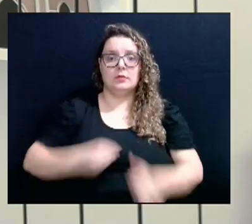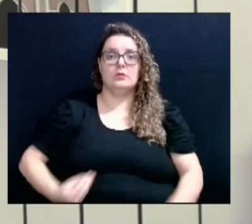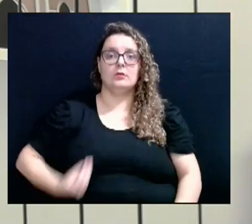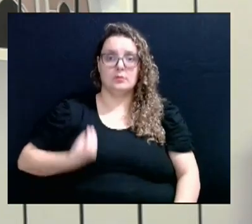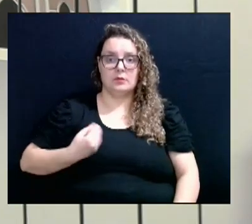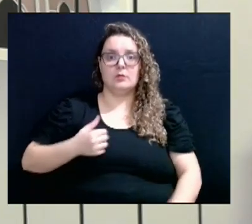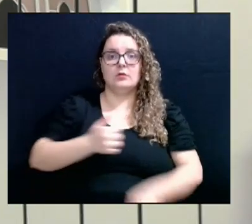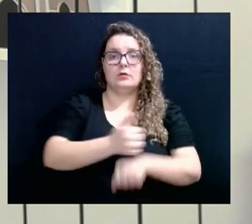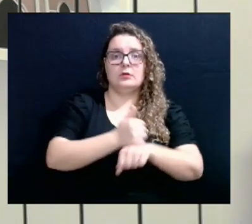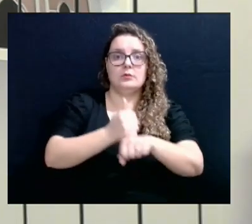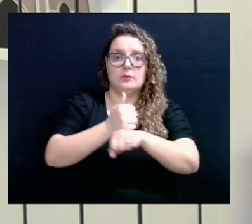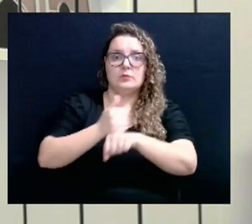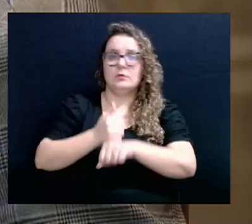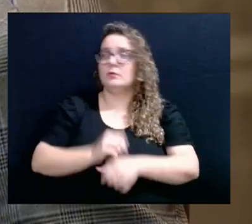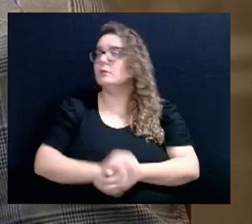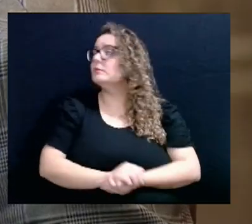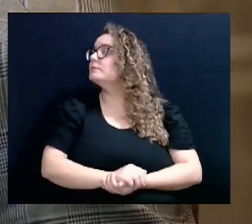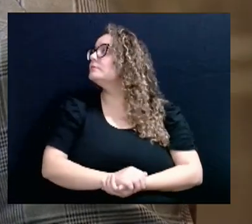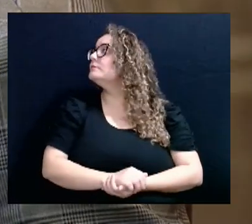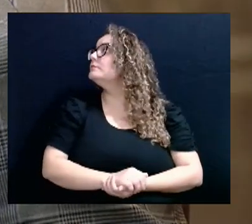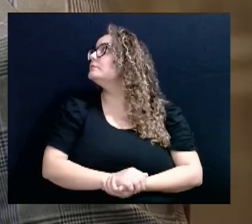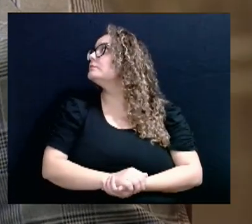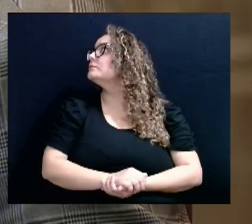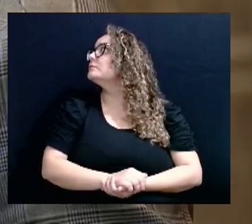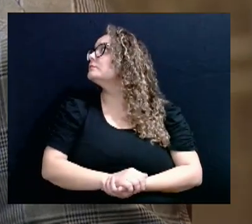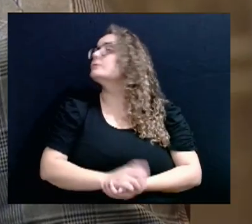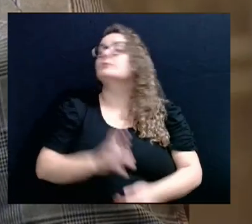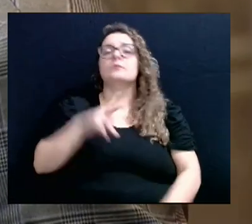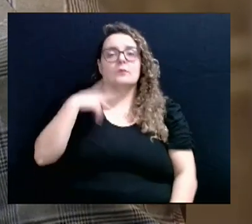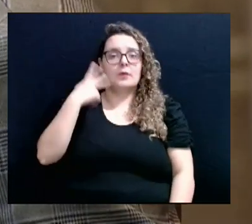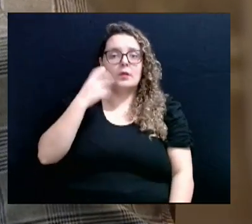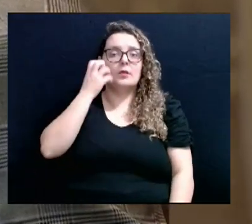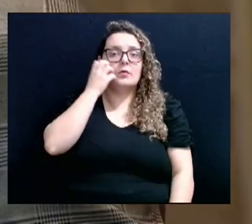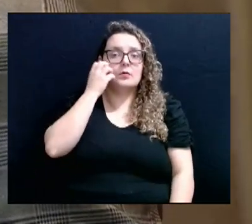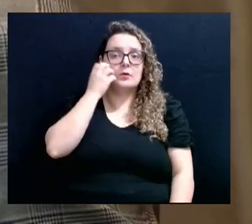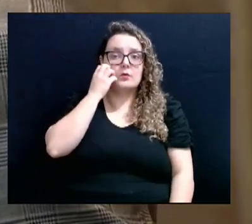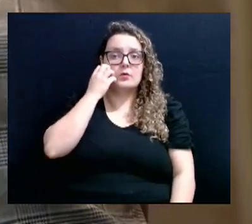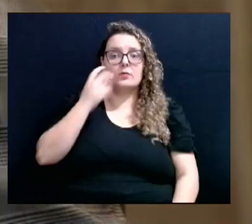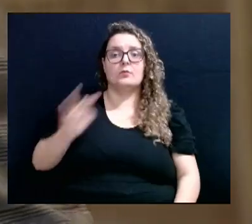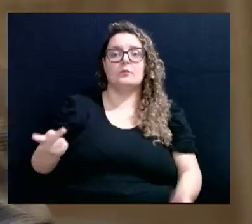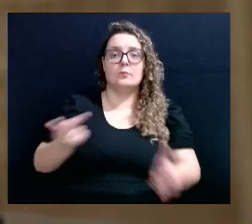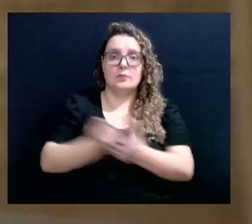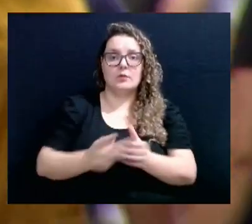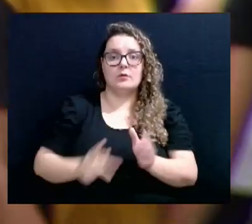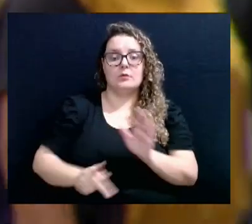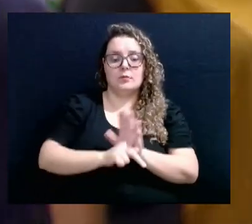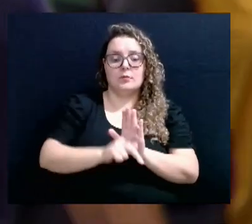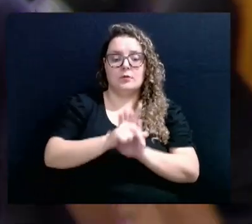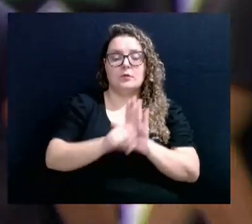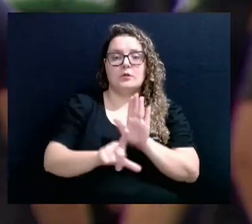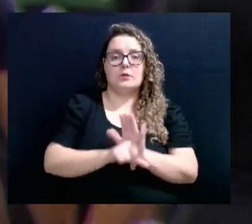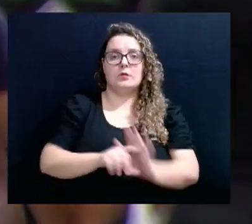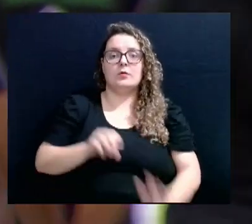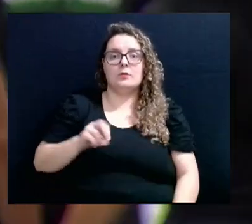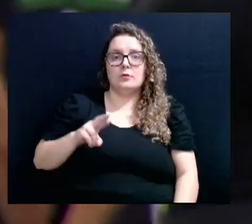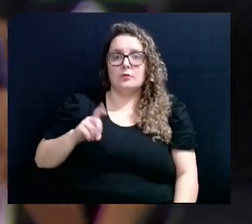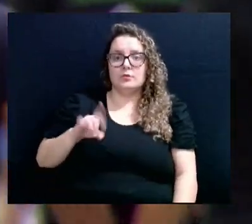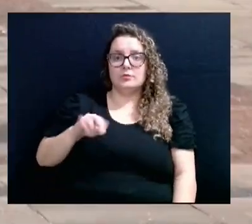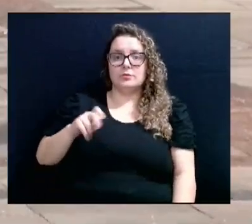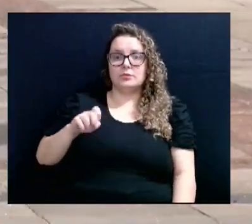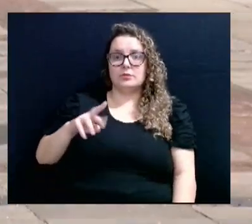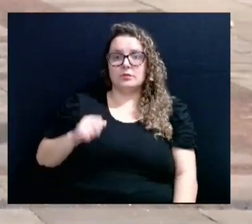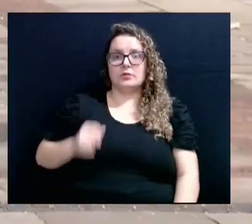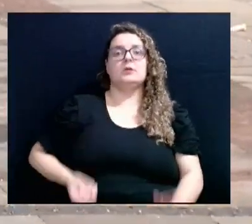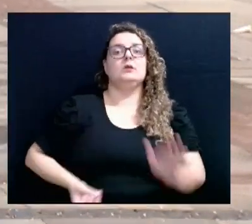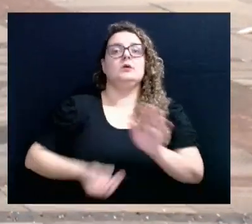profissionais. O vereador Igor Diego protocolou um projeto de lei ordinária que prevê a criação do